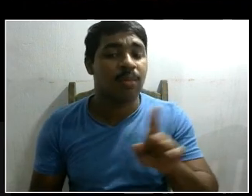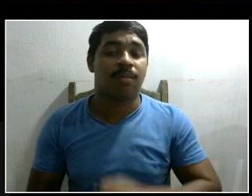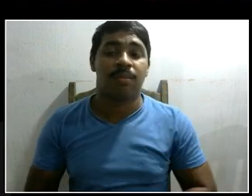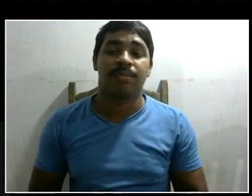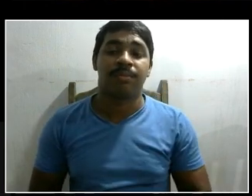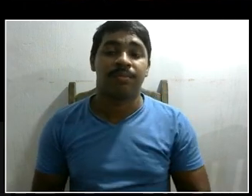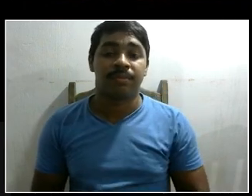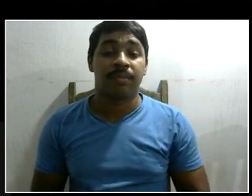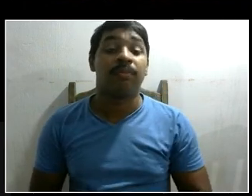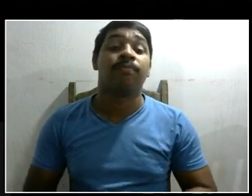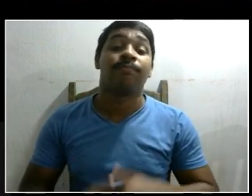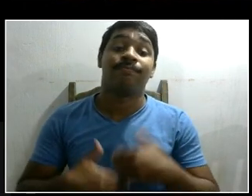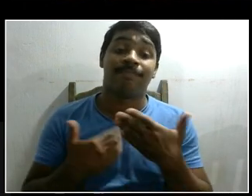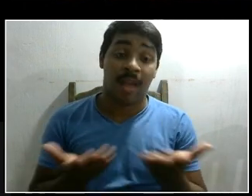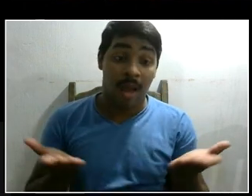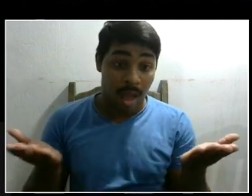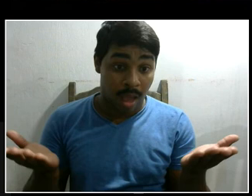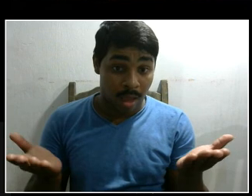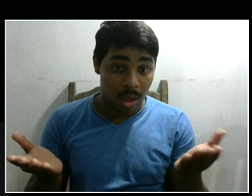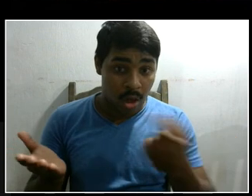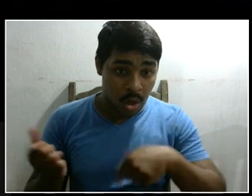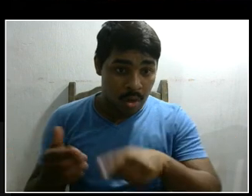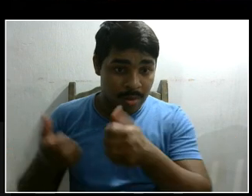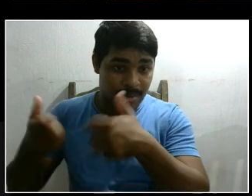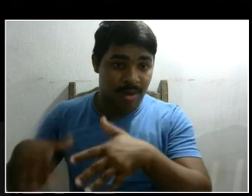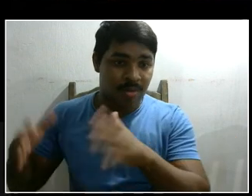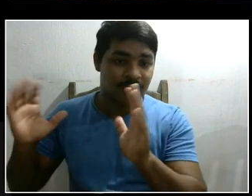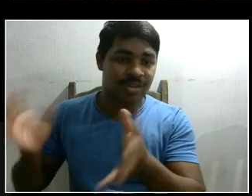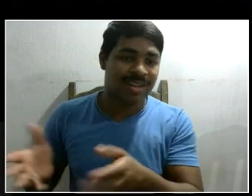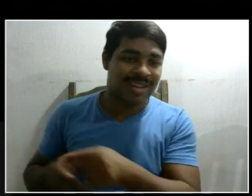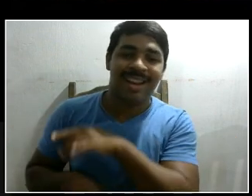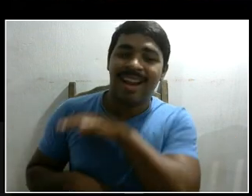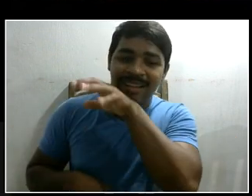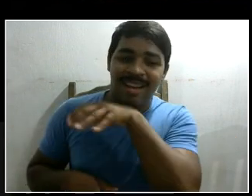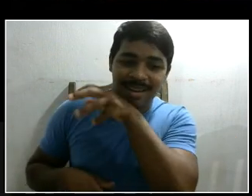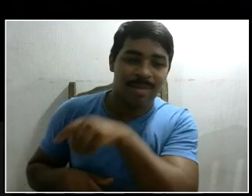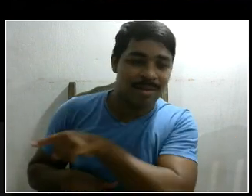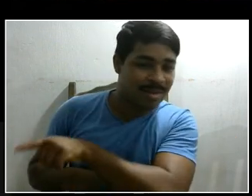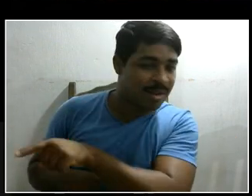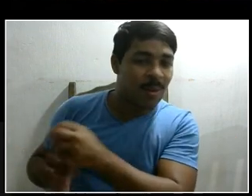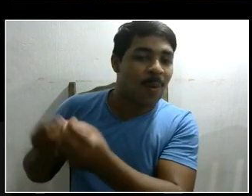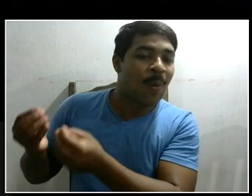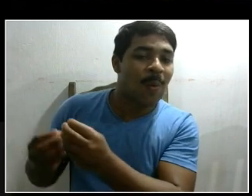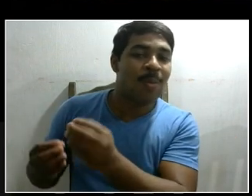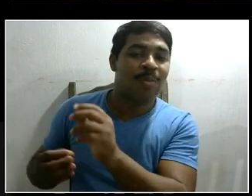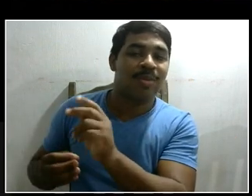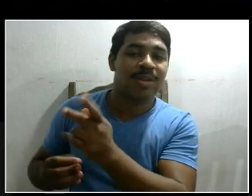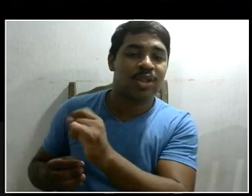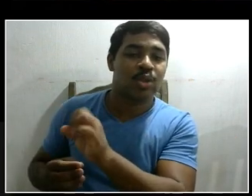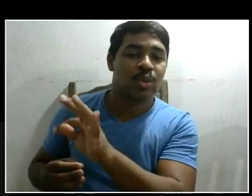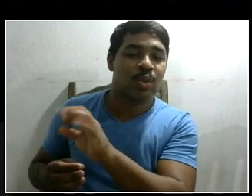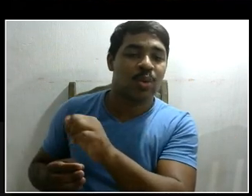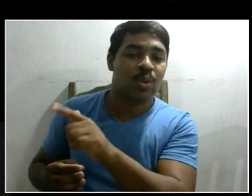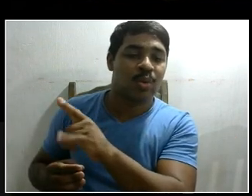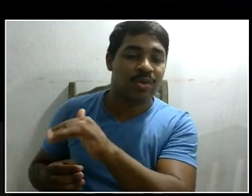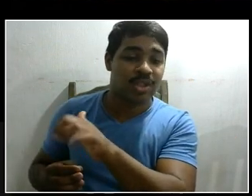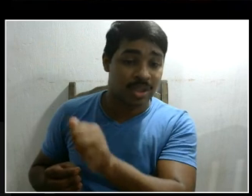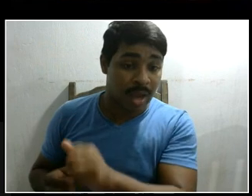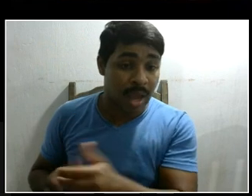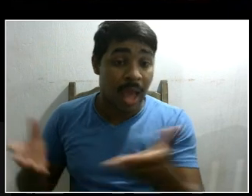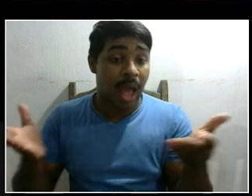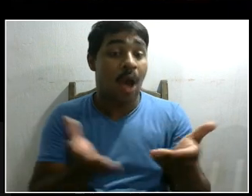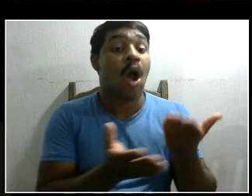Então, nós falamos da histologia animal. Agora, a gente vai comentar um pouquinho sobre a histologia vegetal, tá? Que seria o estudo dos